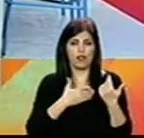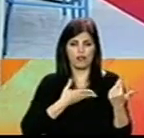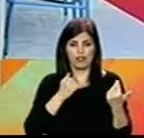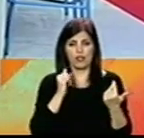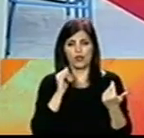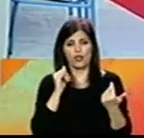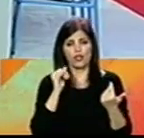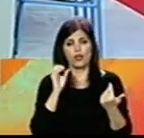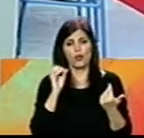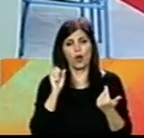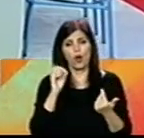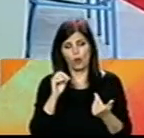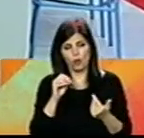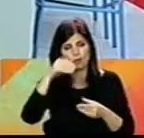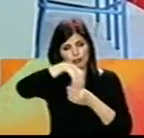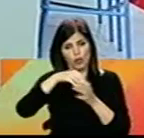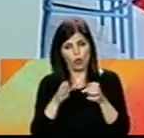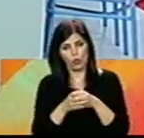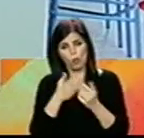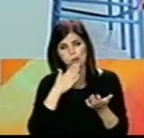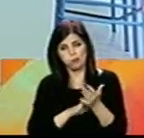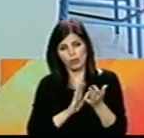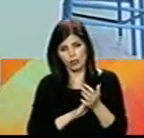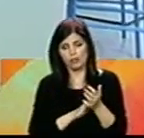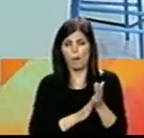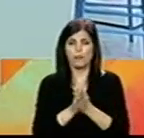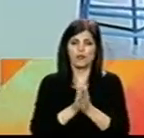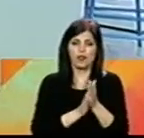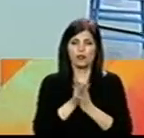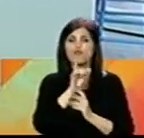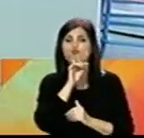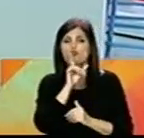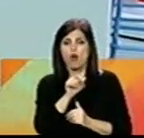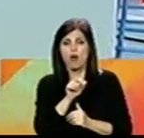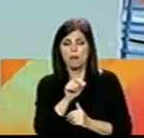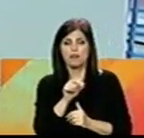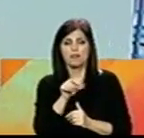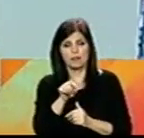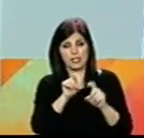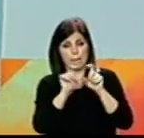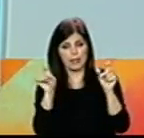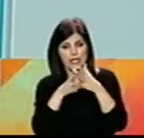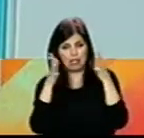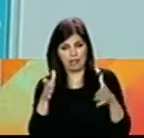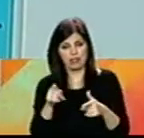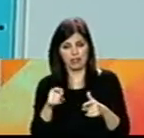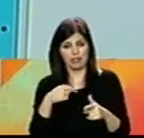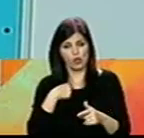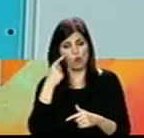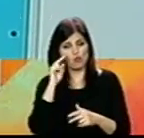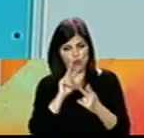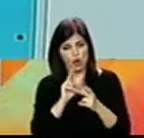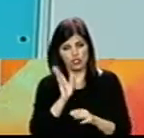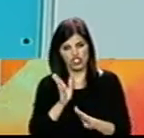grupo. Este restaurante acaba por usar o nome do patriarca desta mega empresa, que eu já fui conhecer,